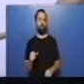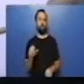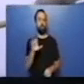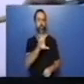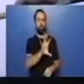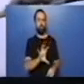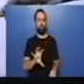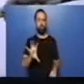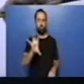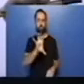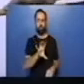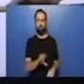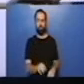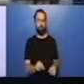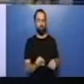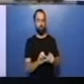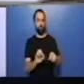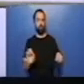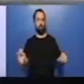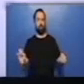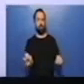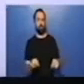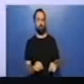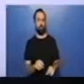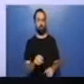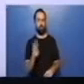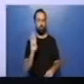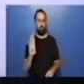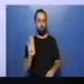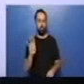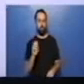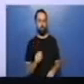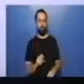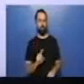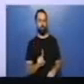esse. A base é o 15 e a altura é o 20.